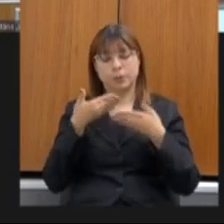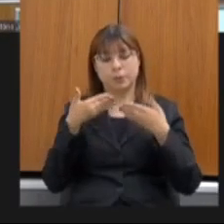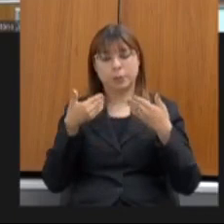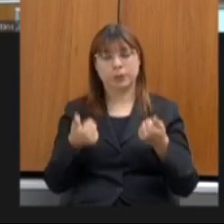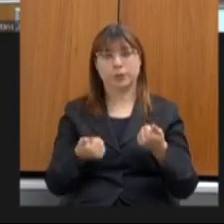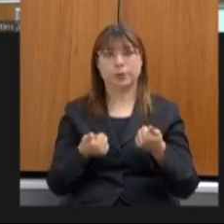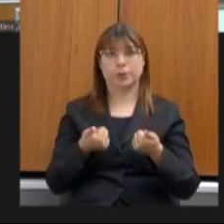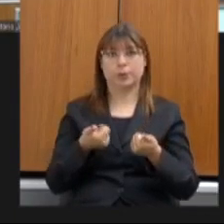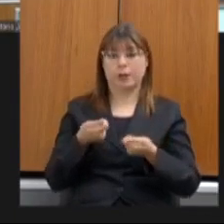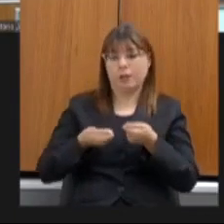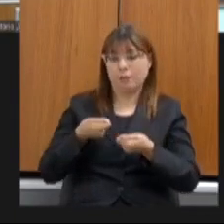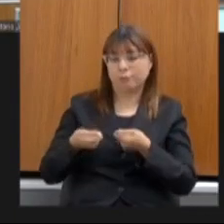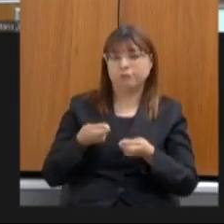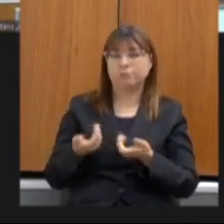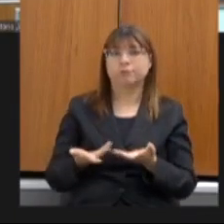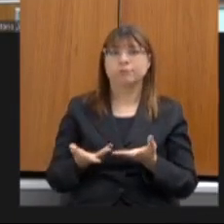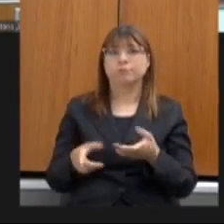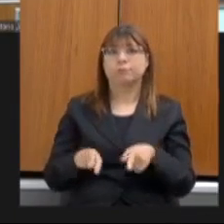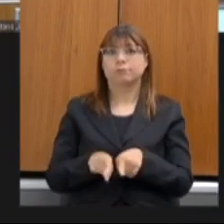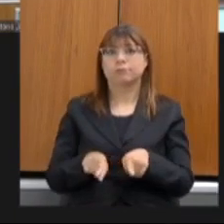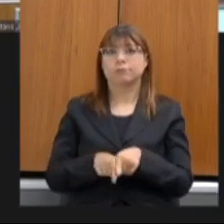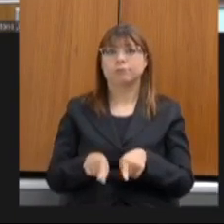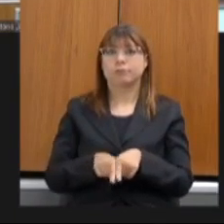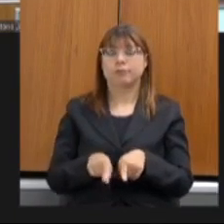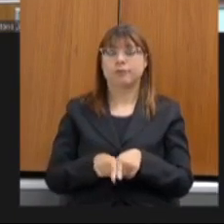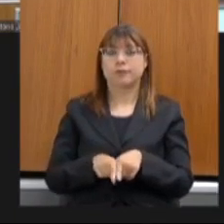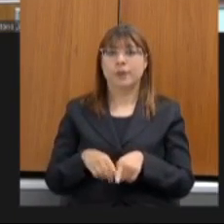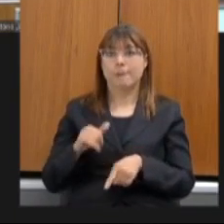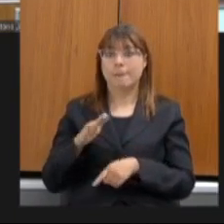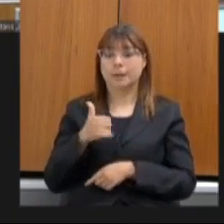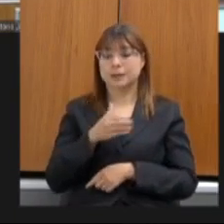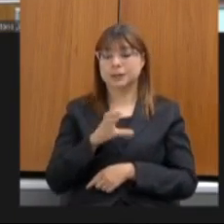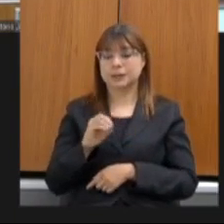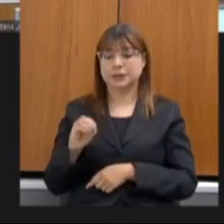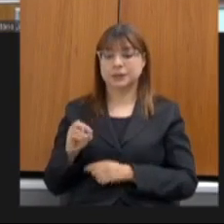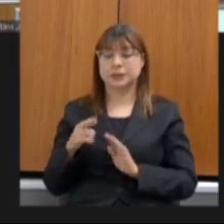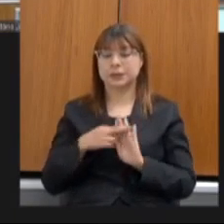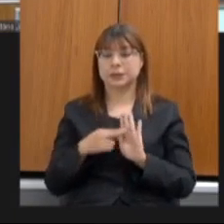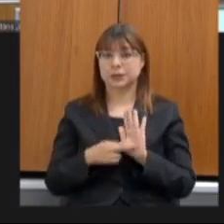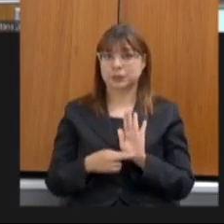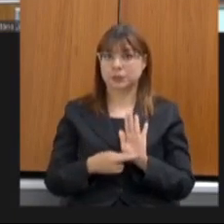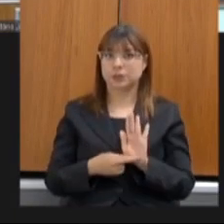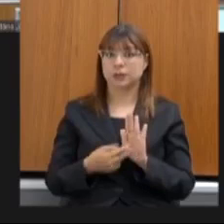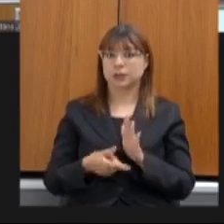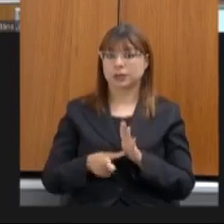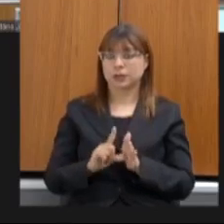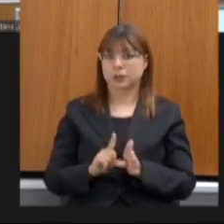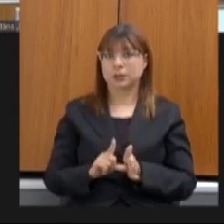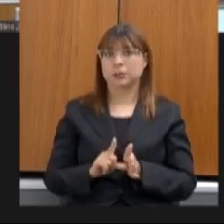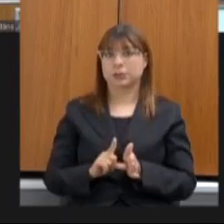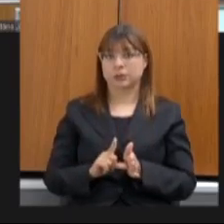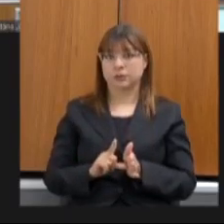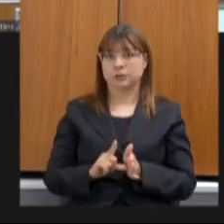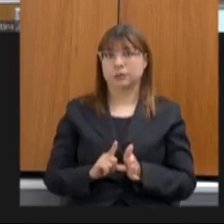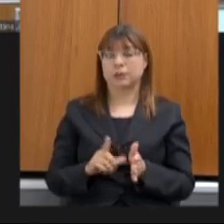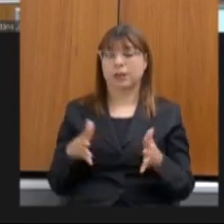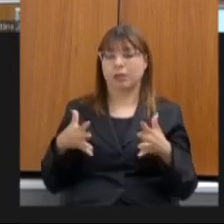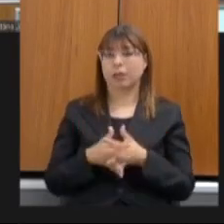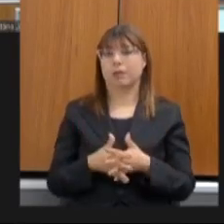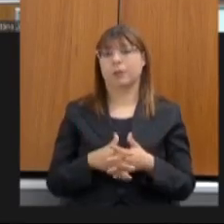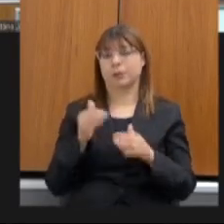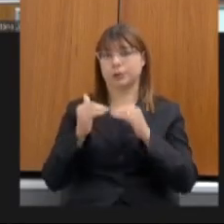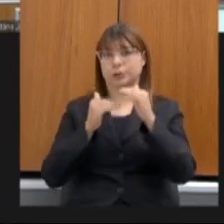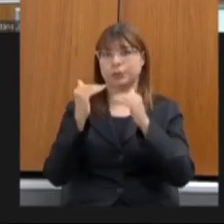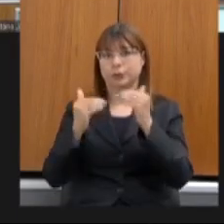ambiente de negócios Além do mais foram revogados mais de 100 normativos e estavam atravancando o desenvolvimento